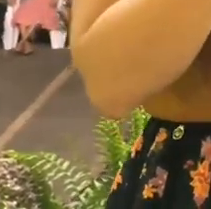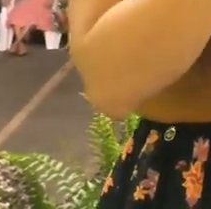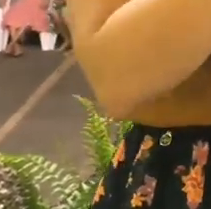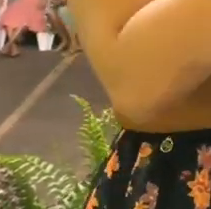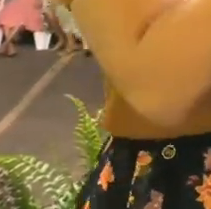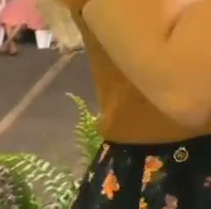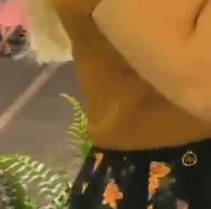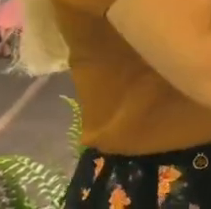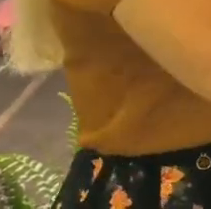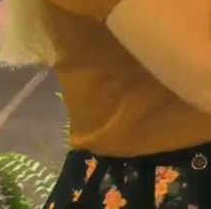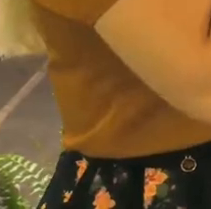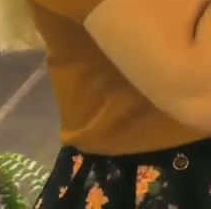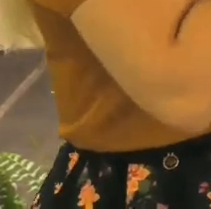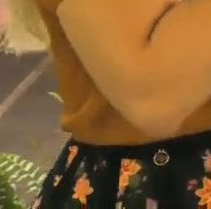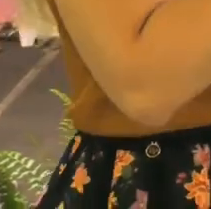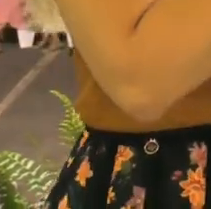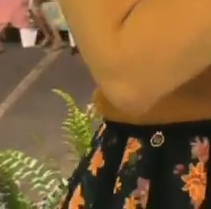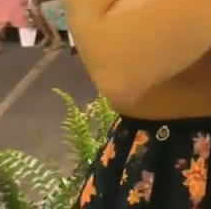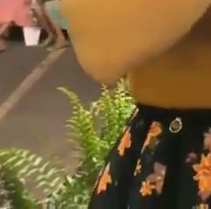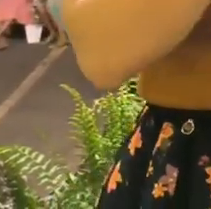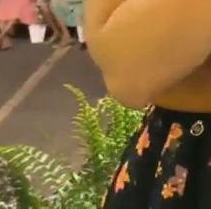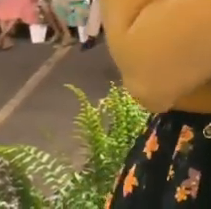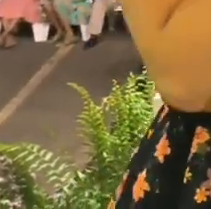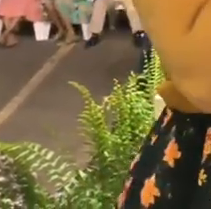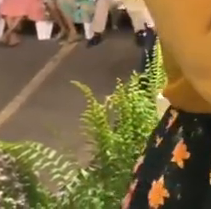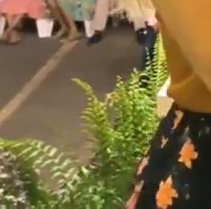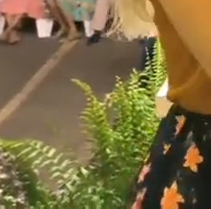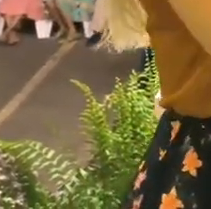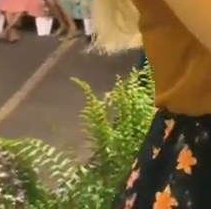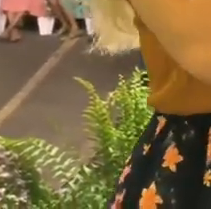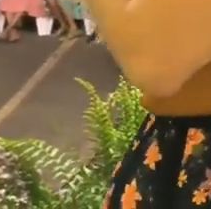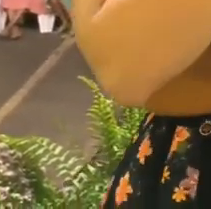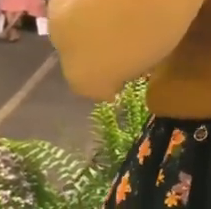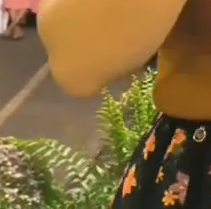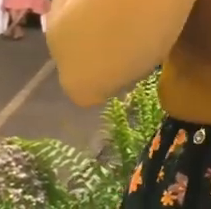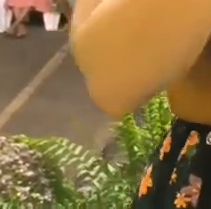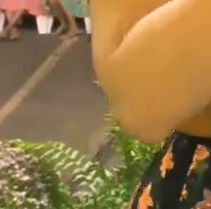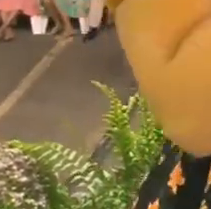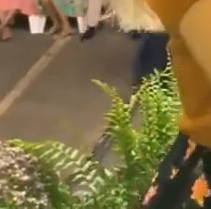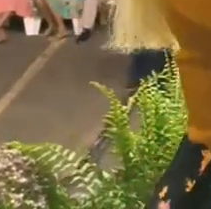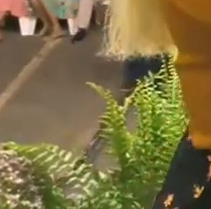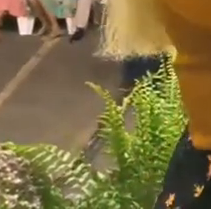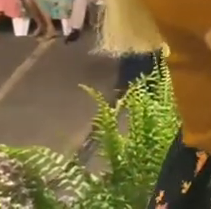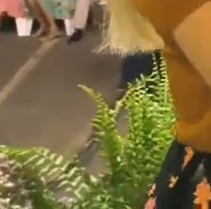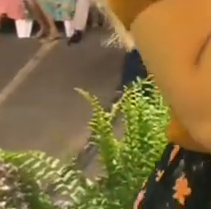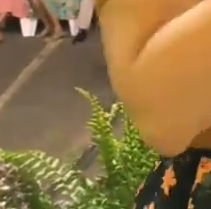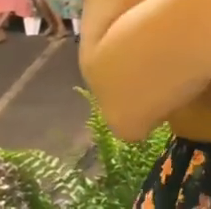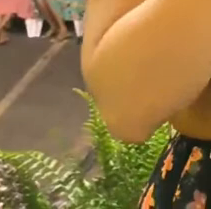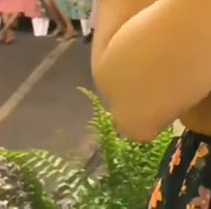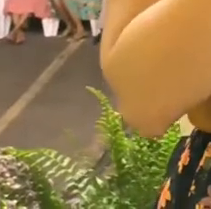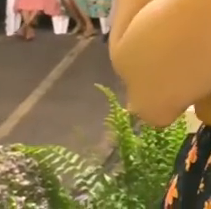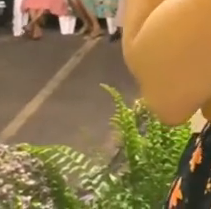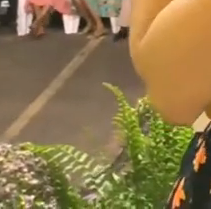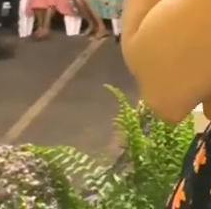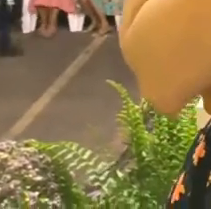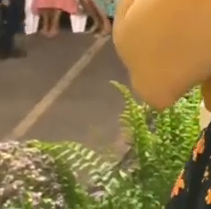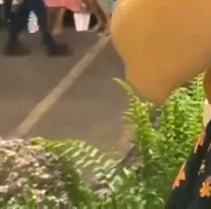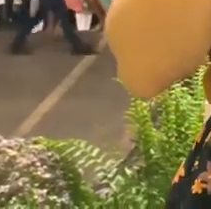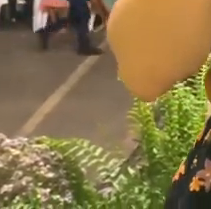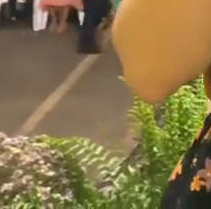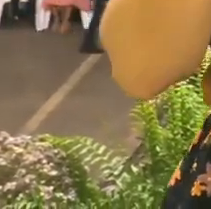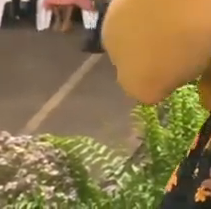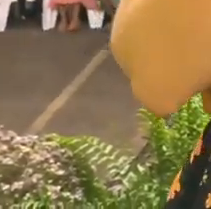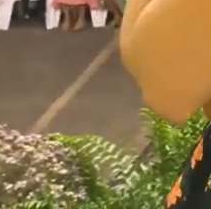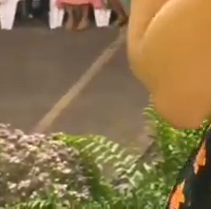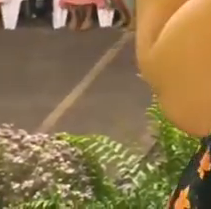hoje nós temos uma grande mídia um grande equipe da mídia que tá cuidando de imagens de foto nós temos Drone para